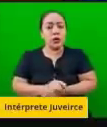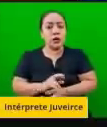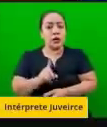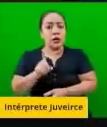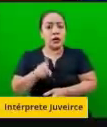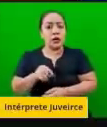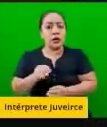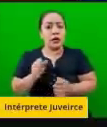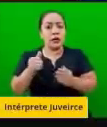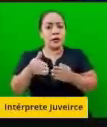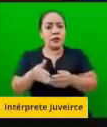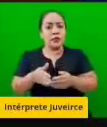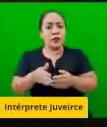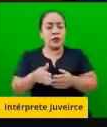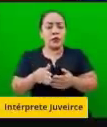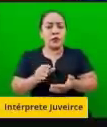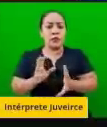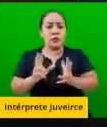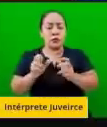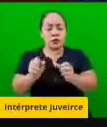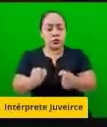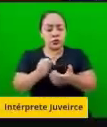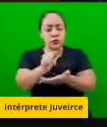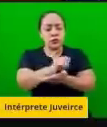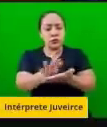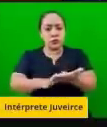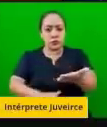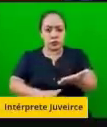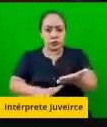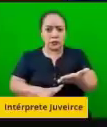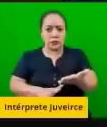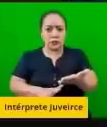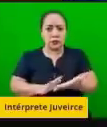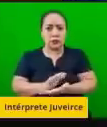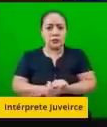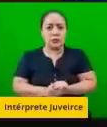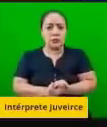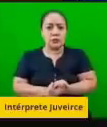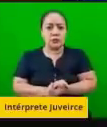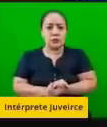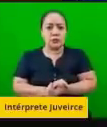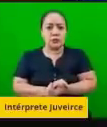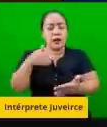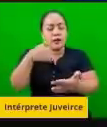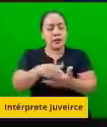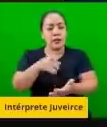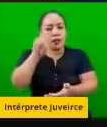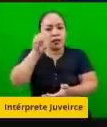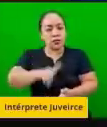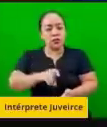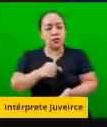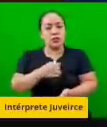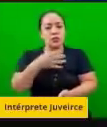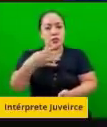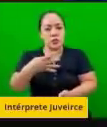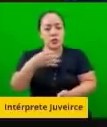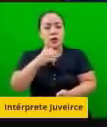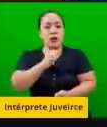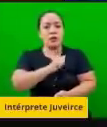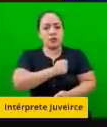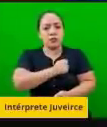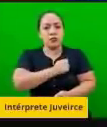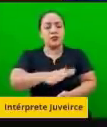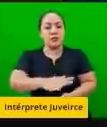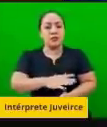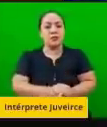da atividade, né? Consiste na elaboração dessa atividade a ser enviada. Bom,